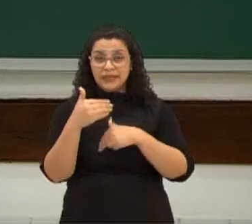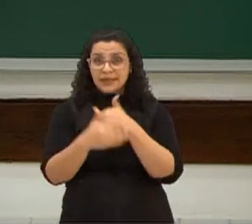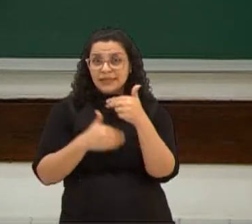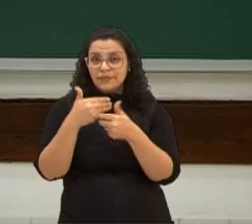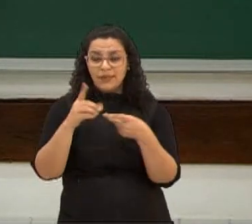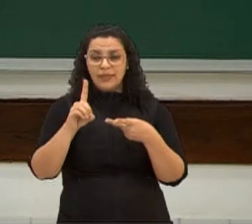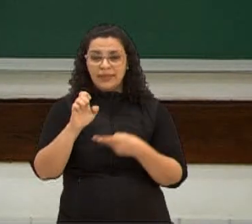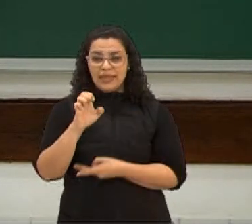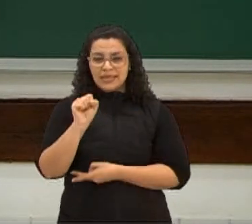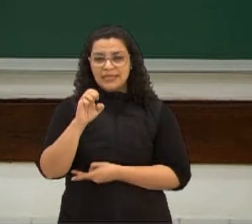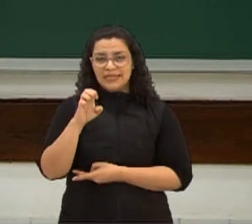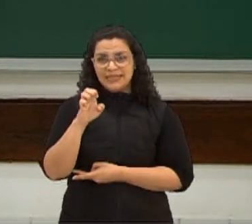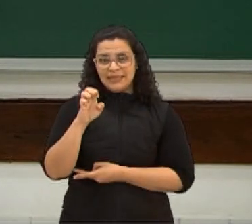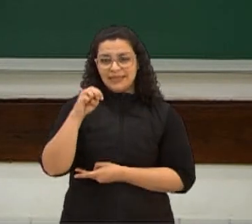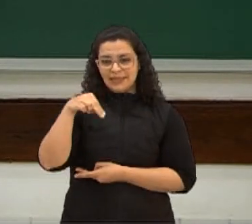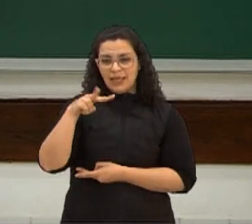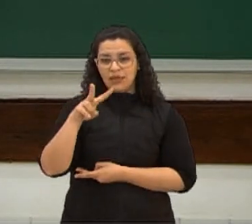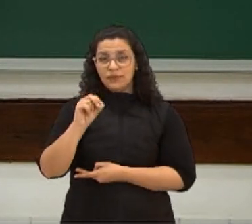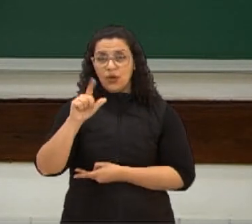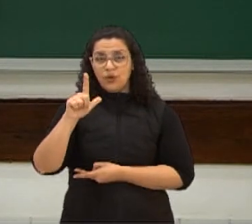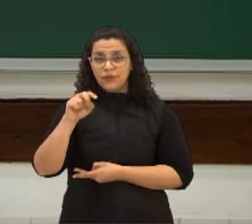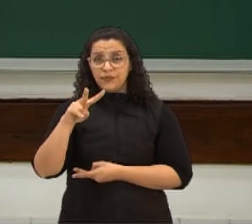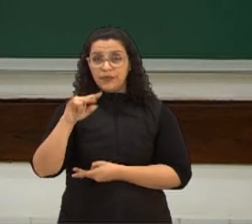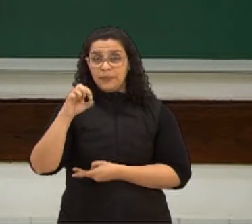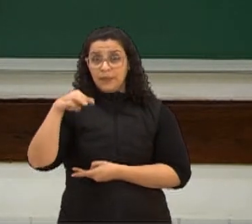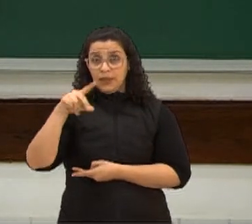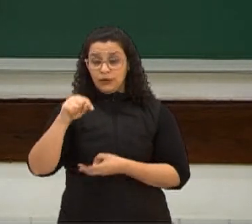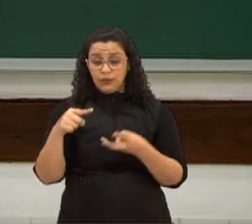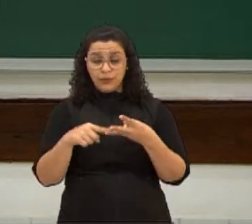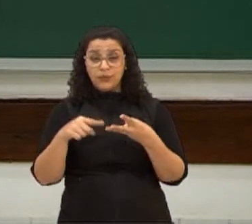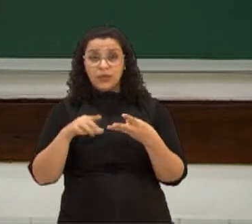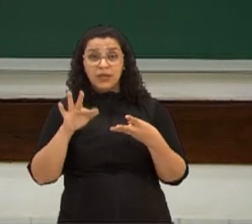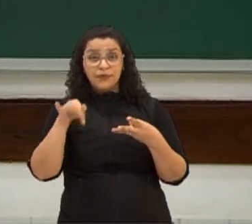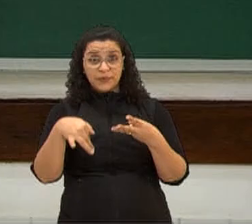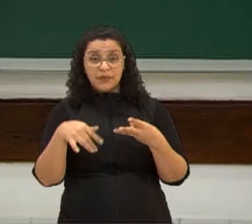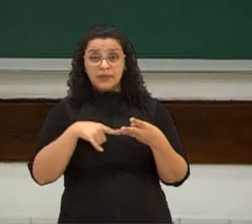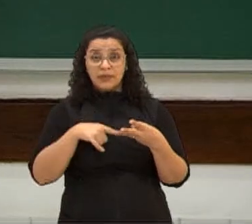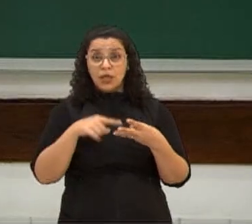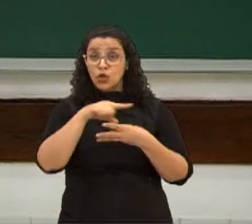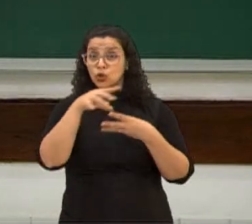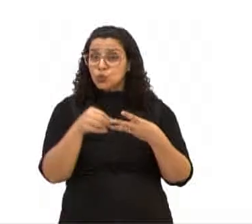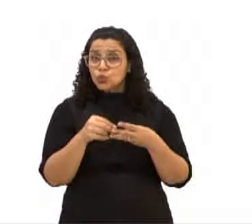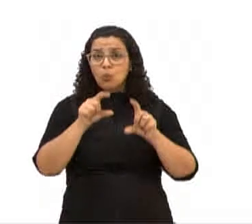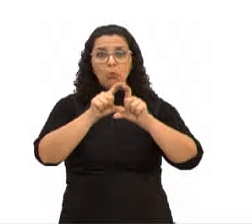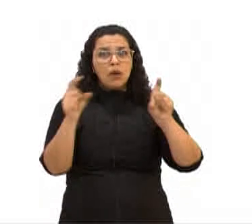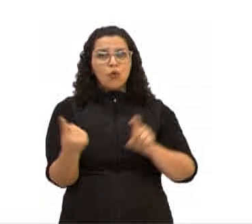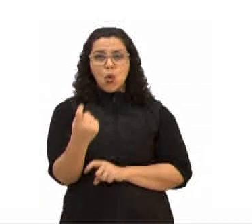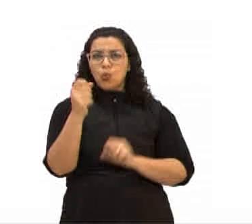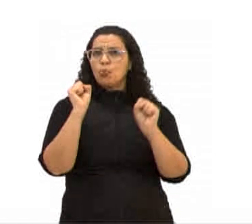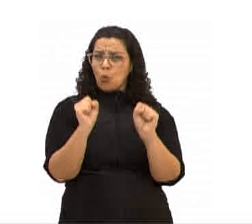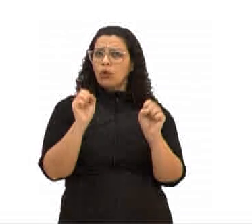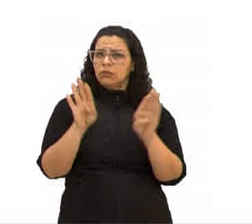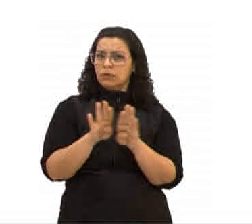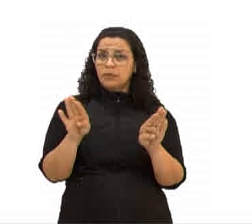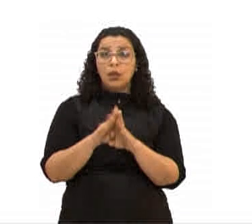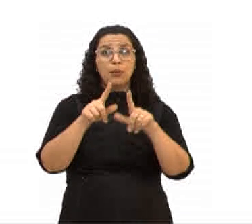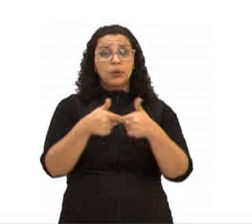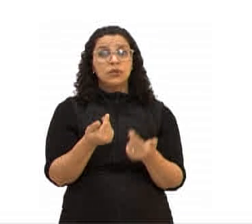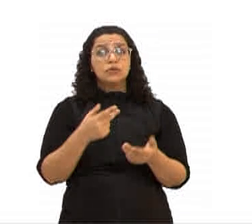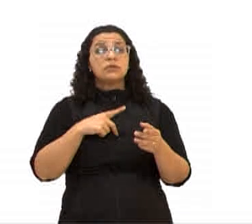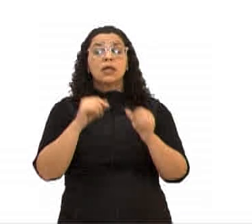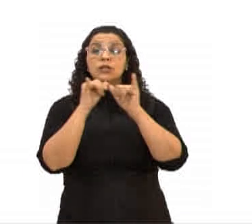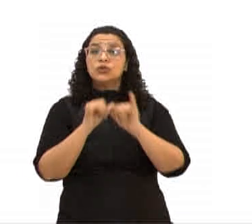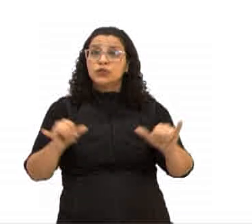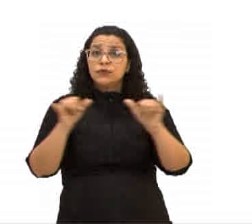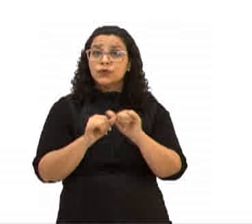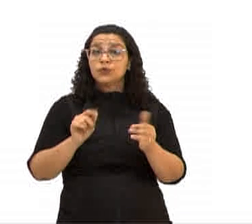cada um num parágrafo. Você consegue fazer tudo isso em um único parágrafo, certo? A carta do leitor normalmente é